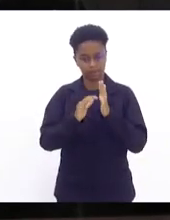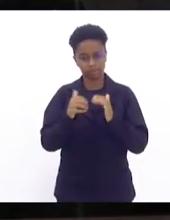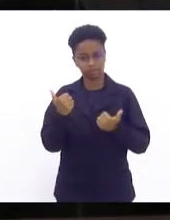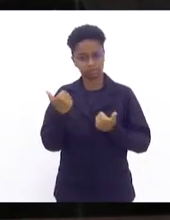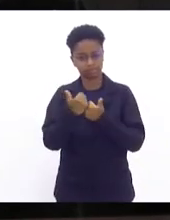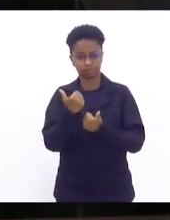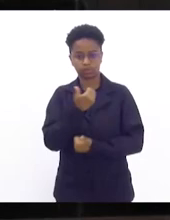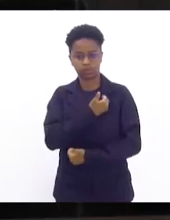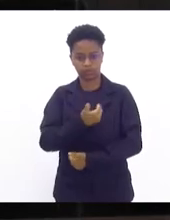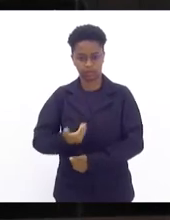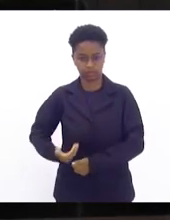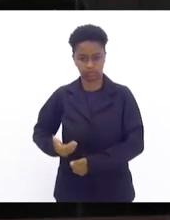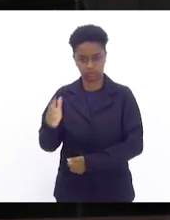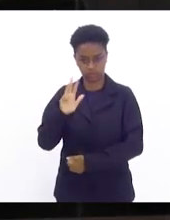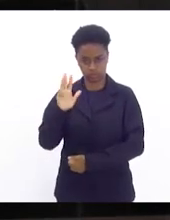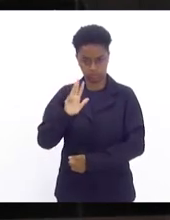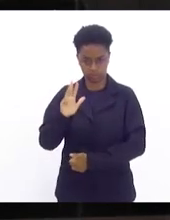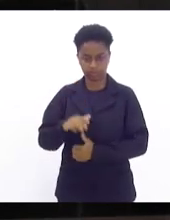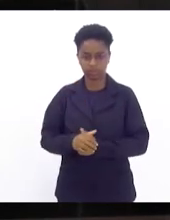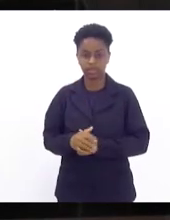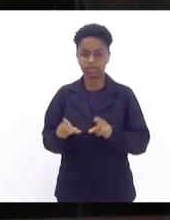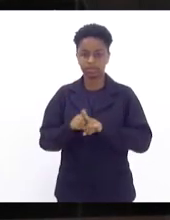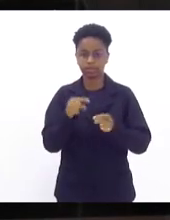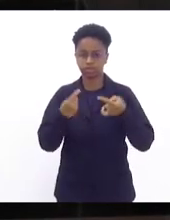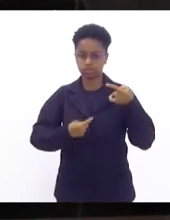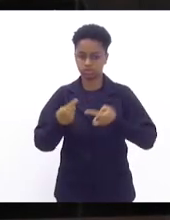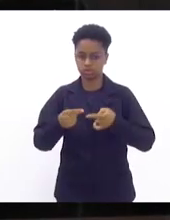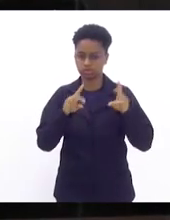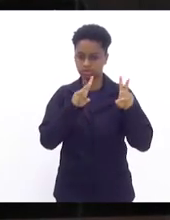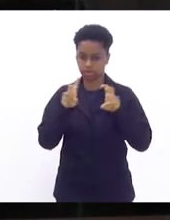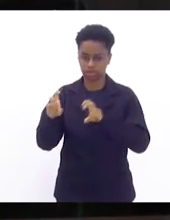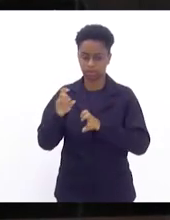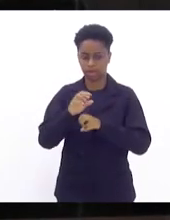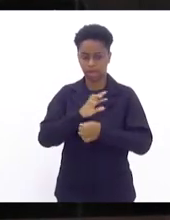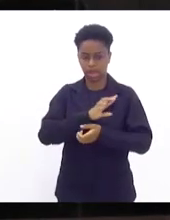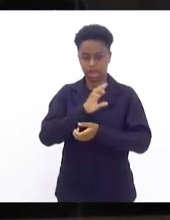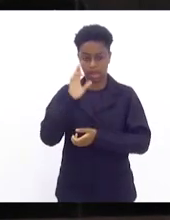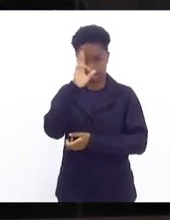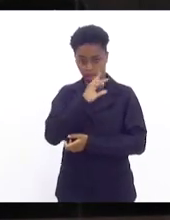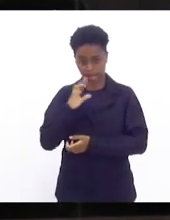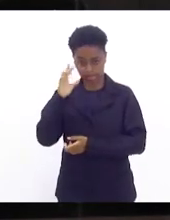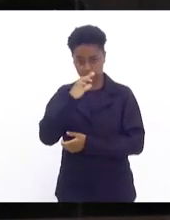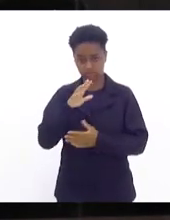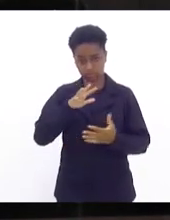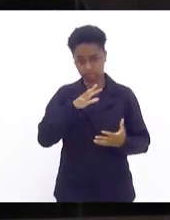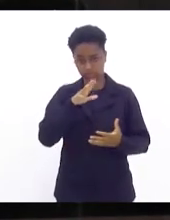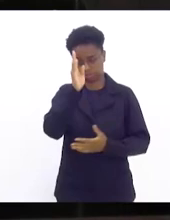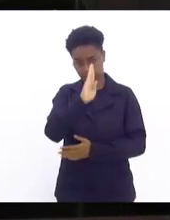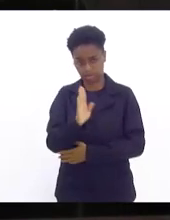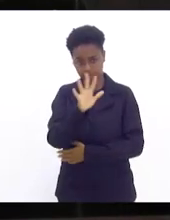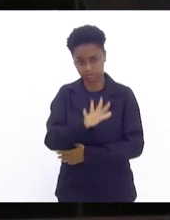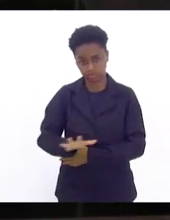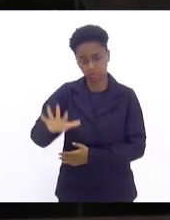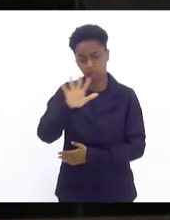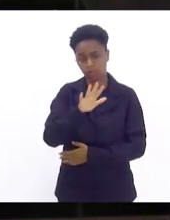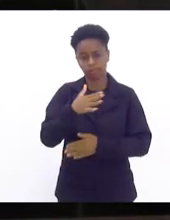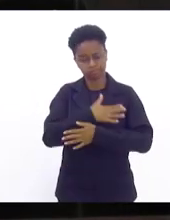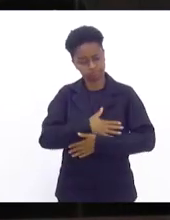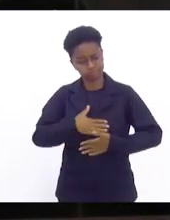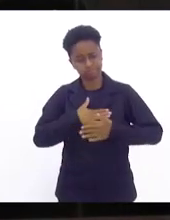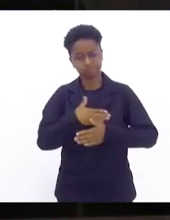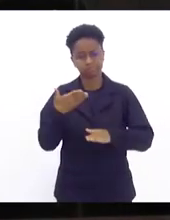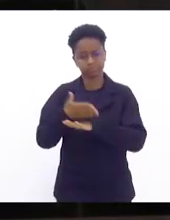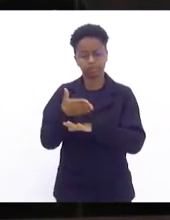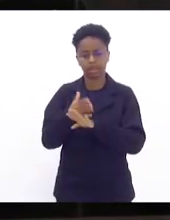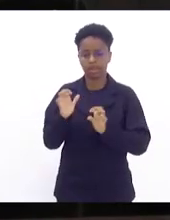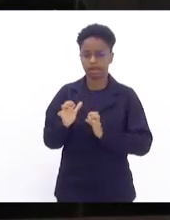e discutiu, né, a questão racial a nível nacional. Foi uma honra estar participando desse evento, dessa